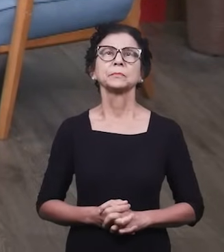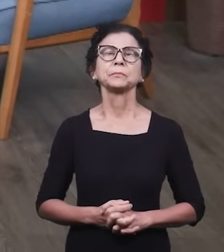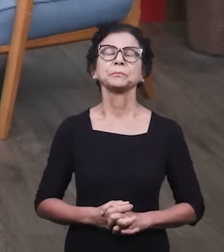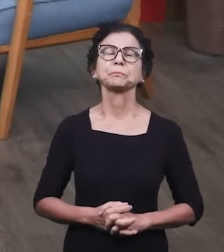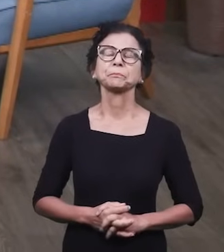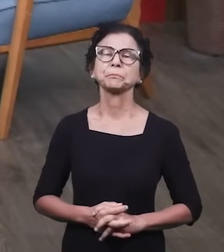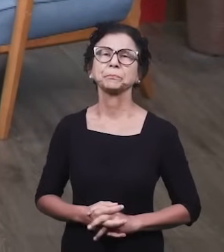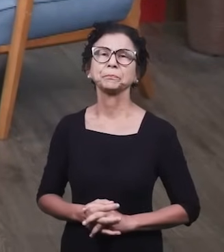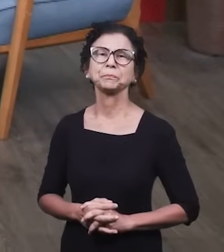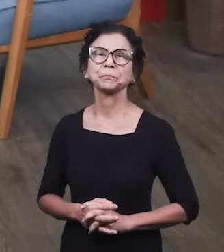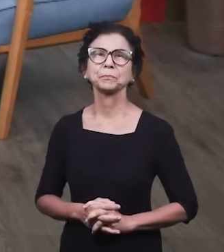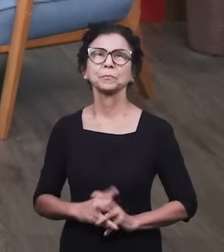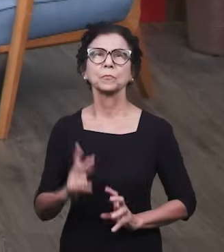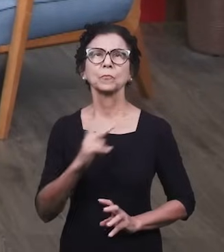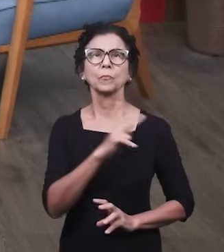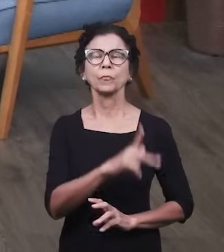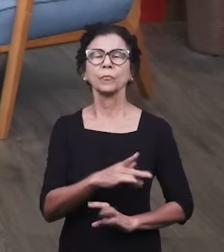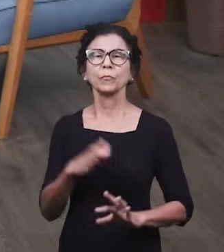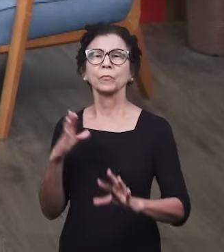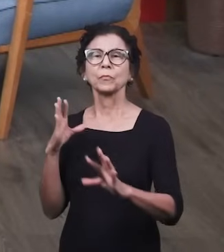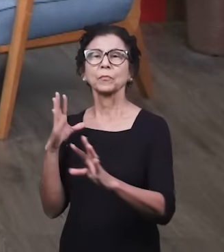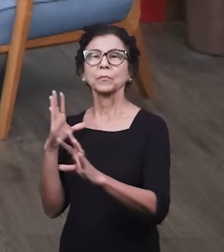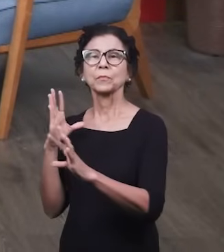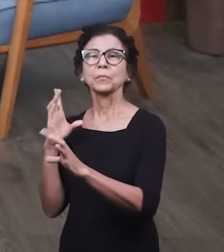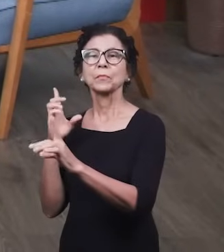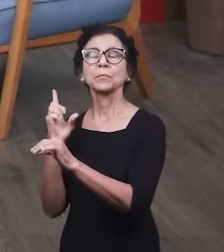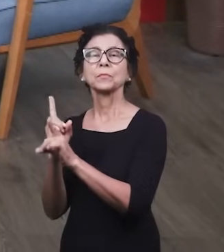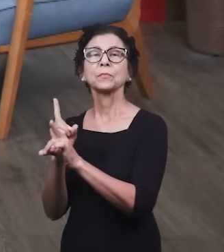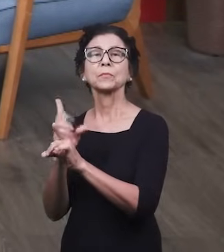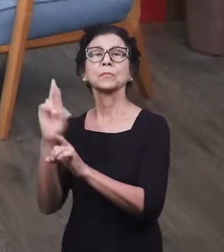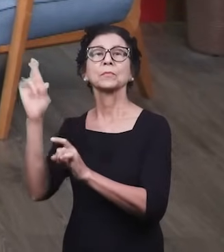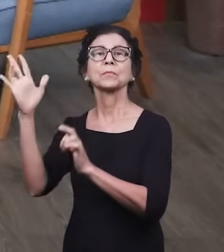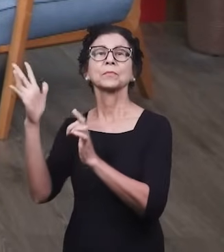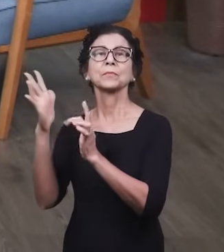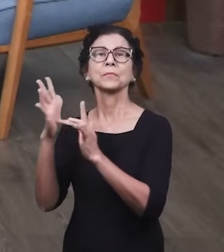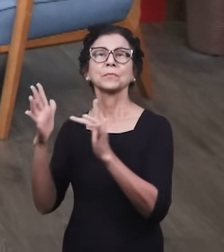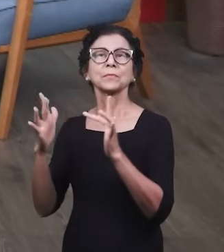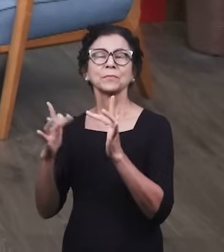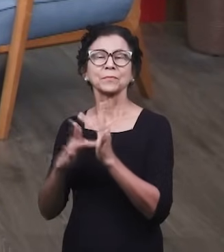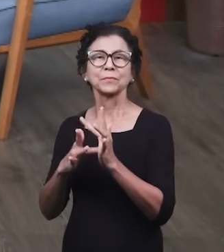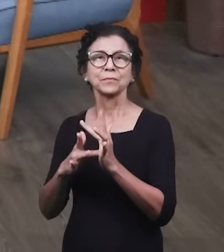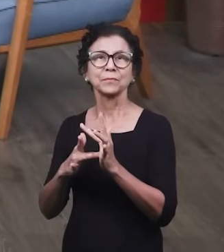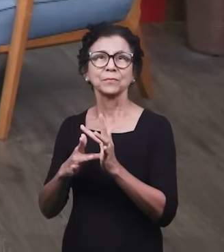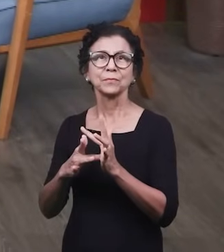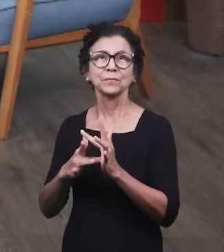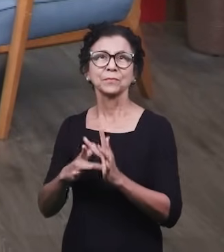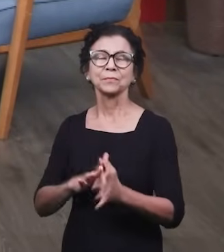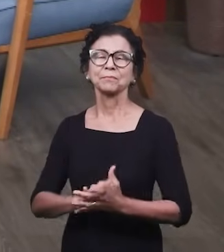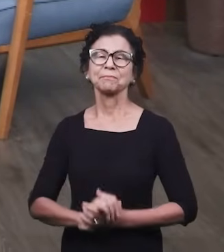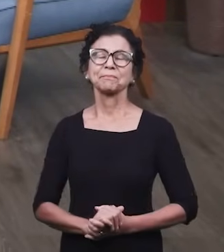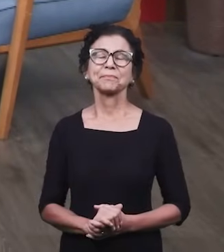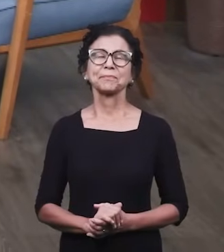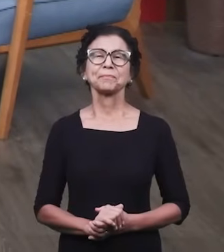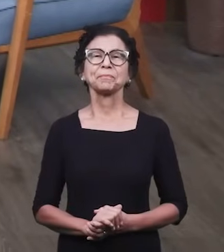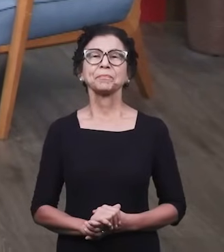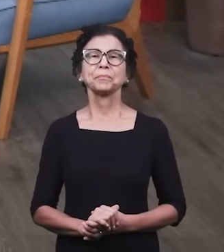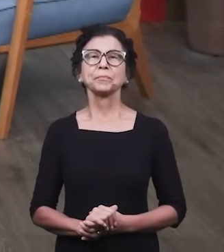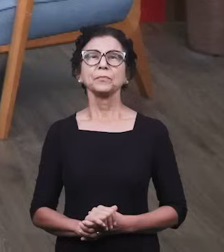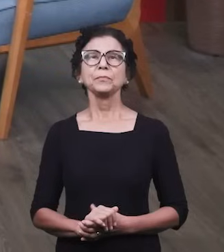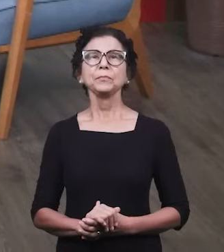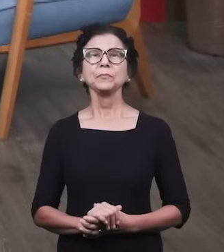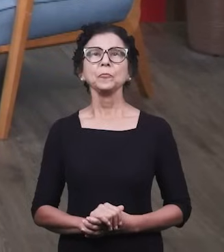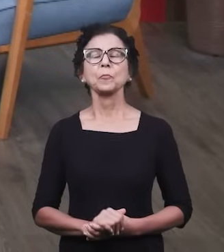esse encontro com o Senhor, ele não consultou carne, Nem sangue. nem sangue. Ele só tinha uma coisa a